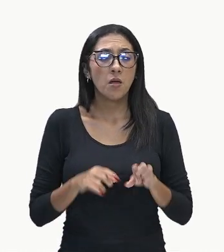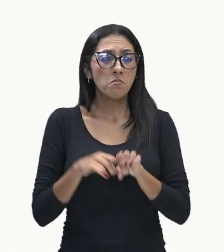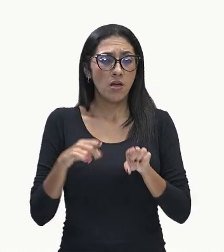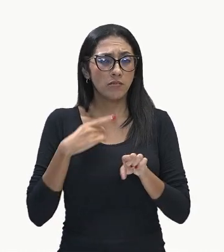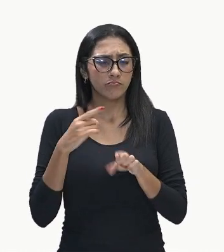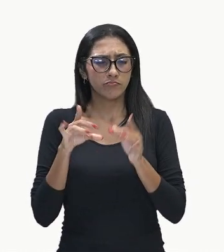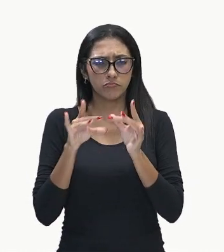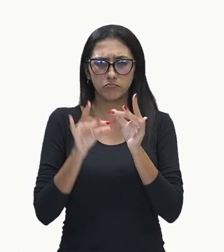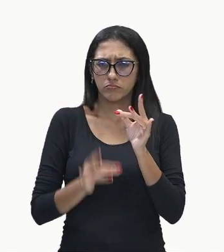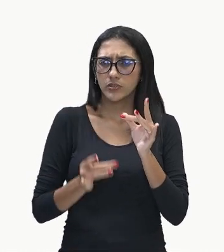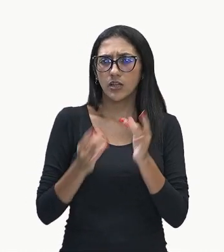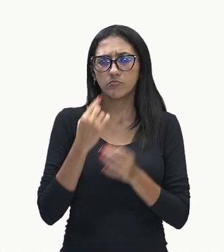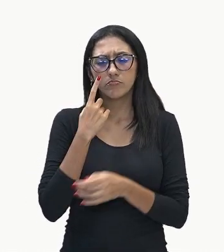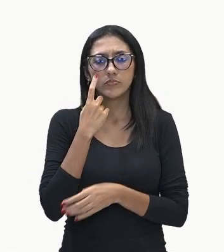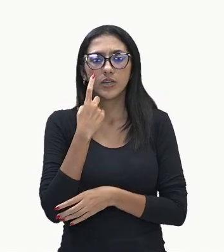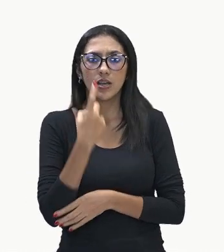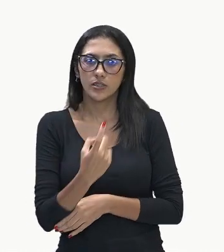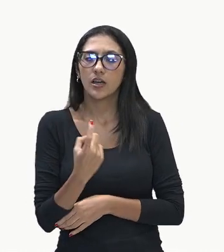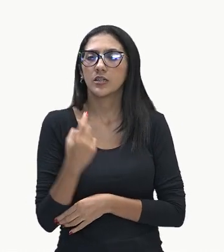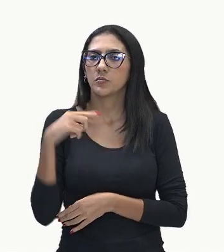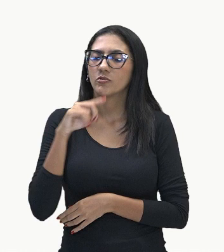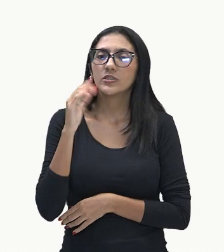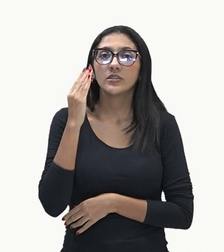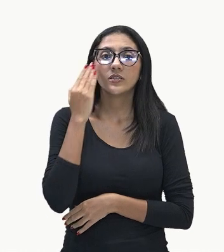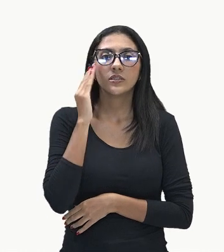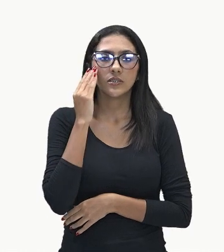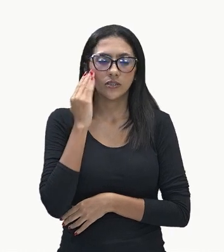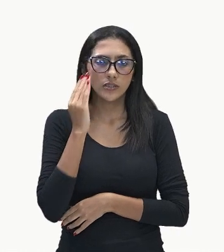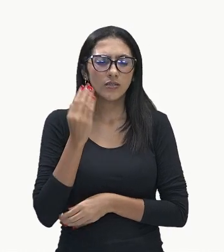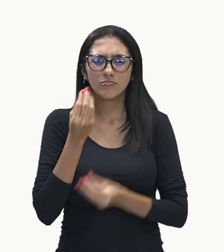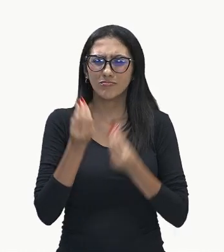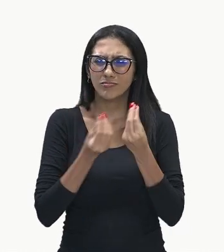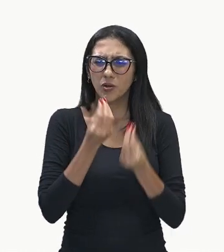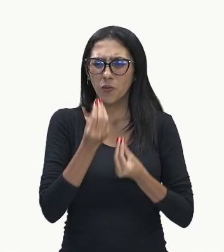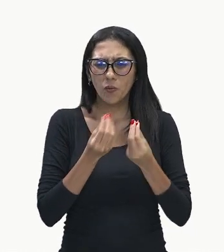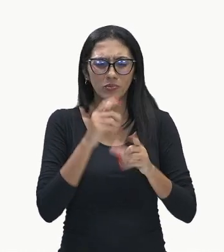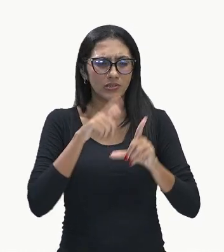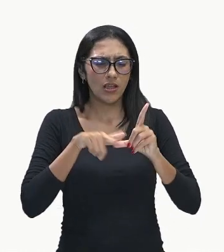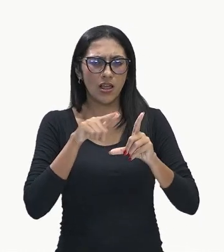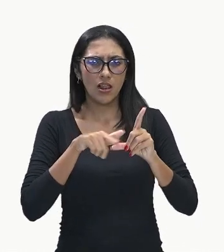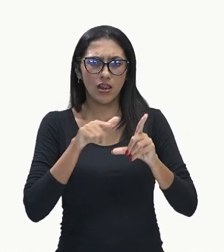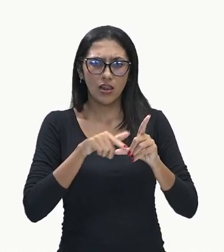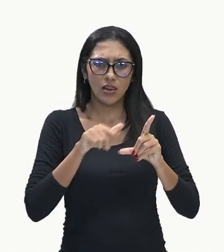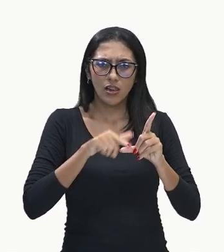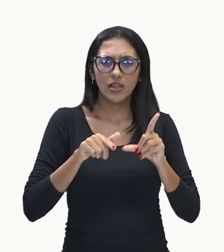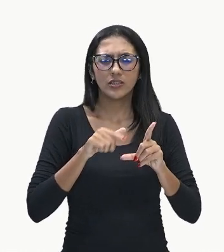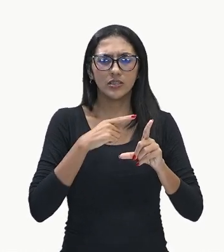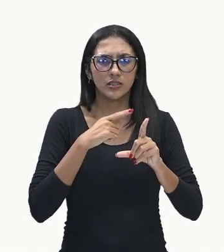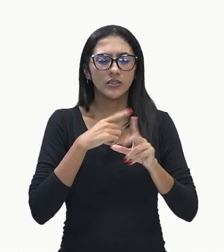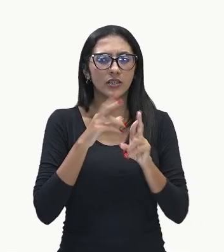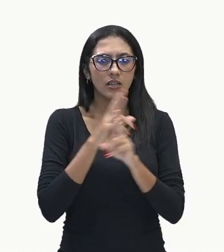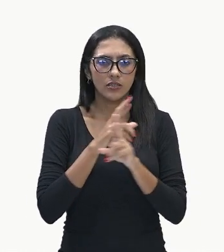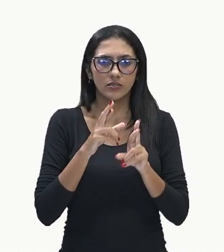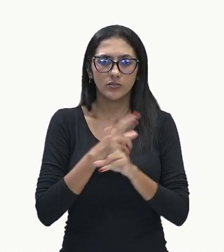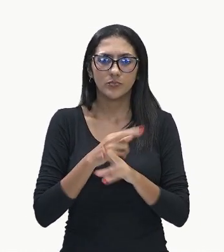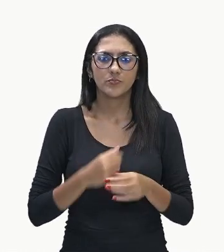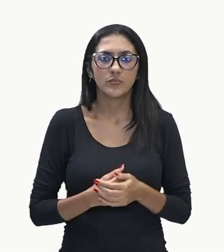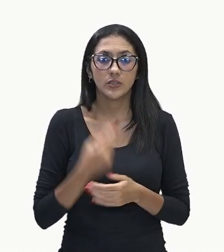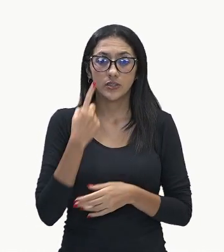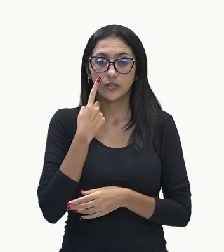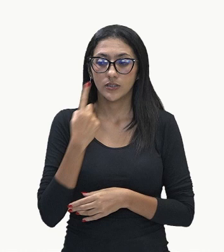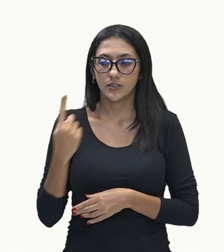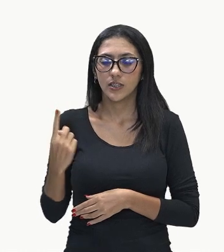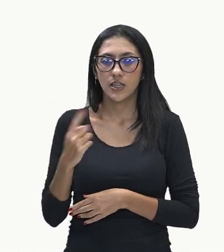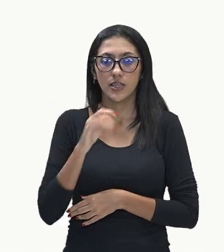você perceber, e para ficar mais claro a compreensão aqui desta equação do primeiro grau. Nessa